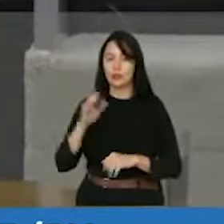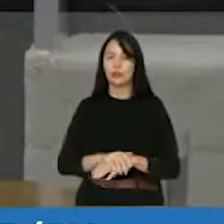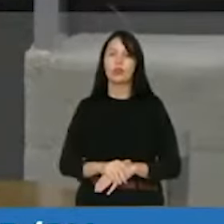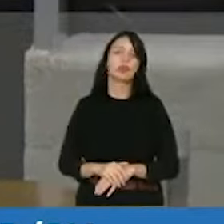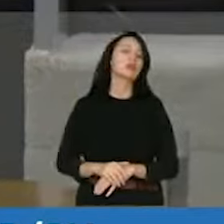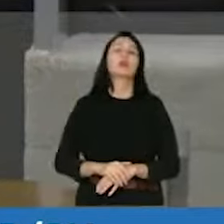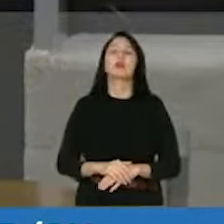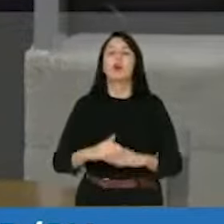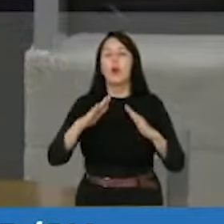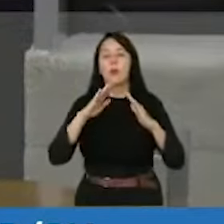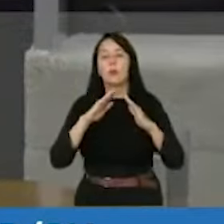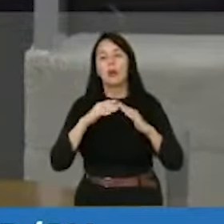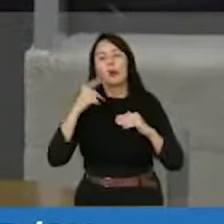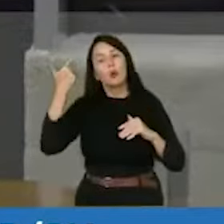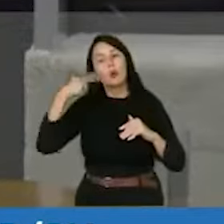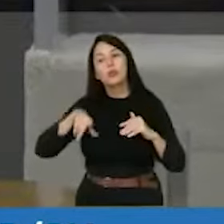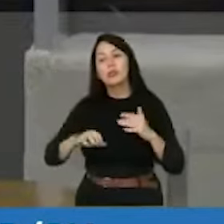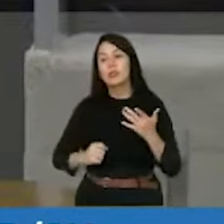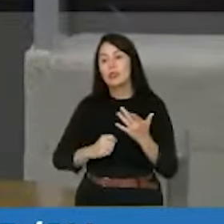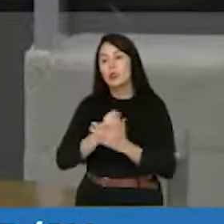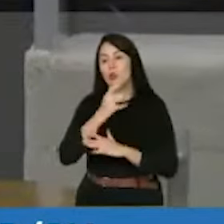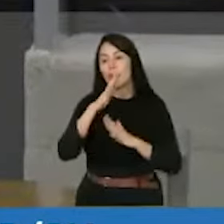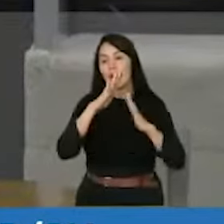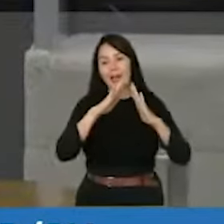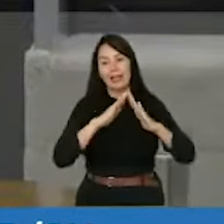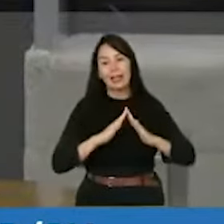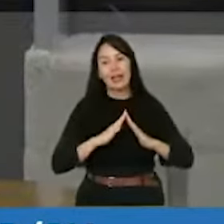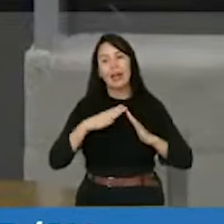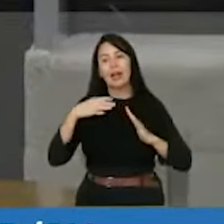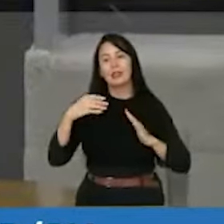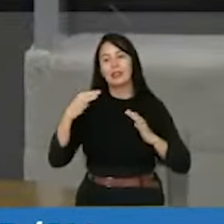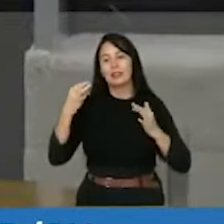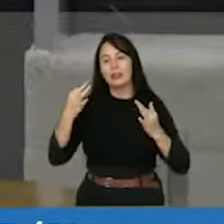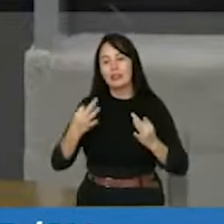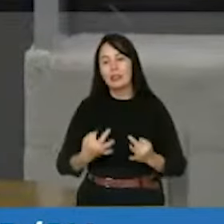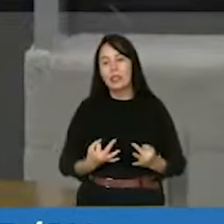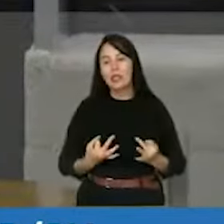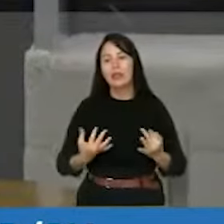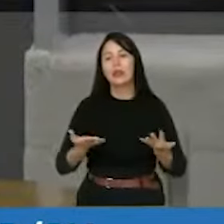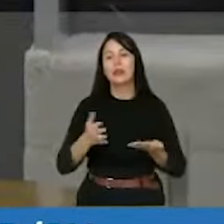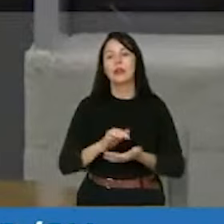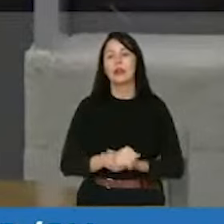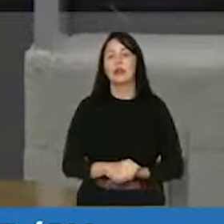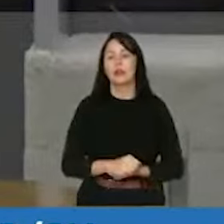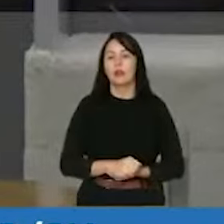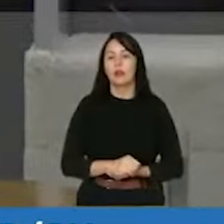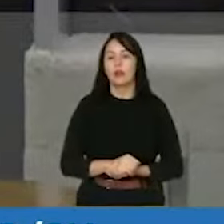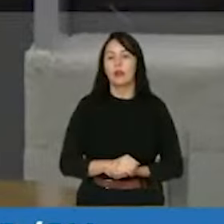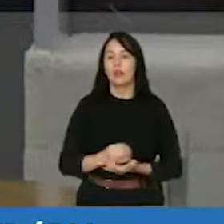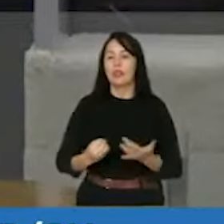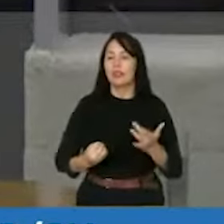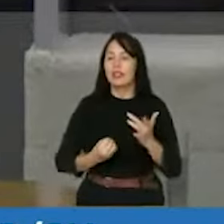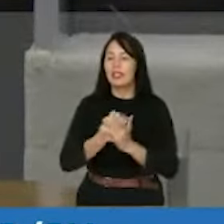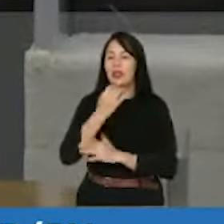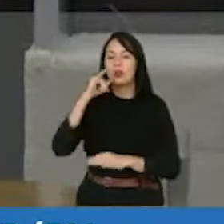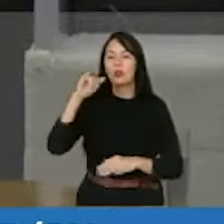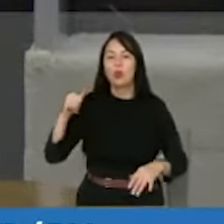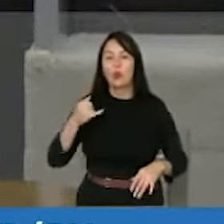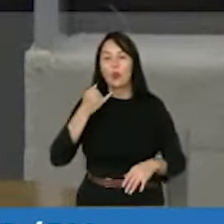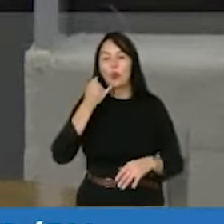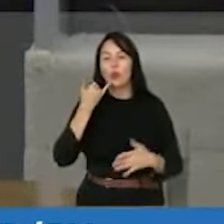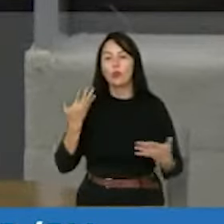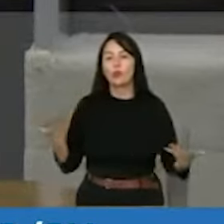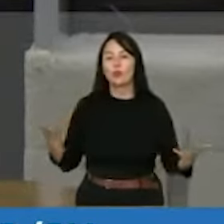digna, mas também implica na garantia do crescimento econômico, criando oportunidade